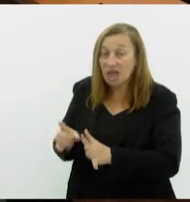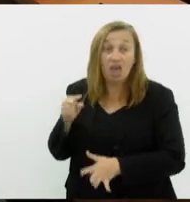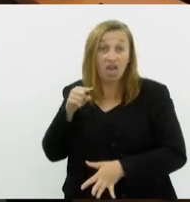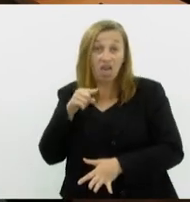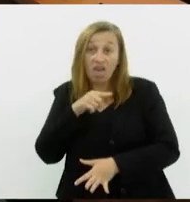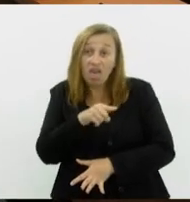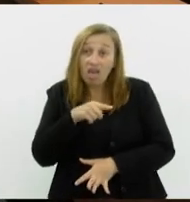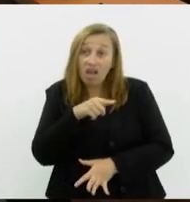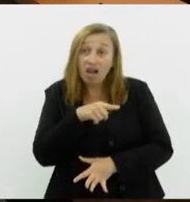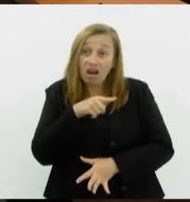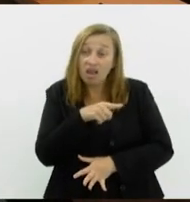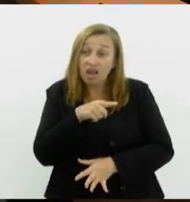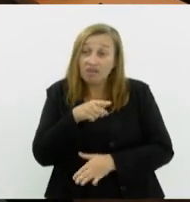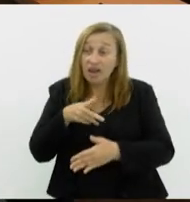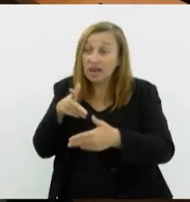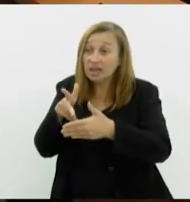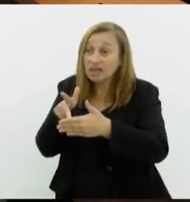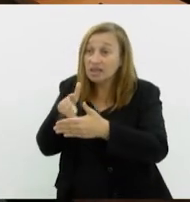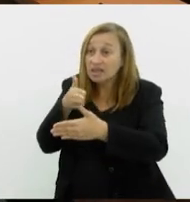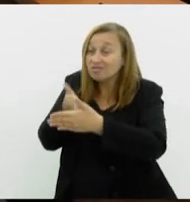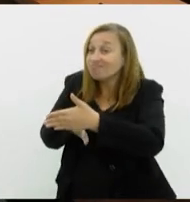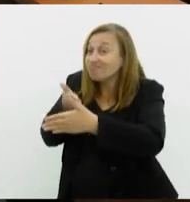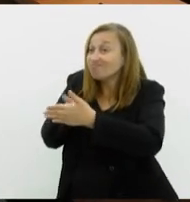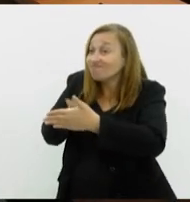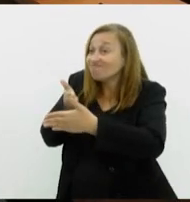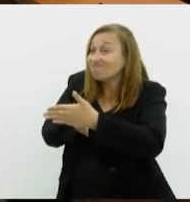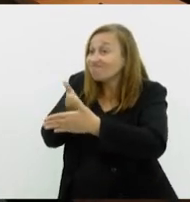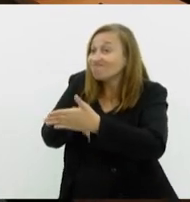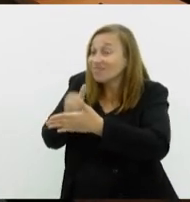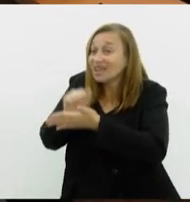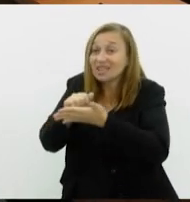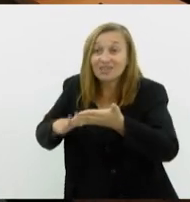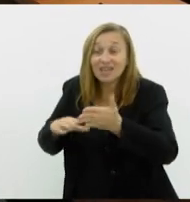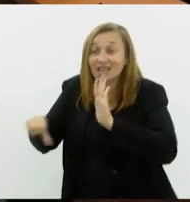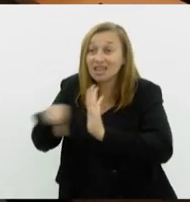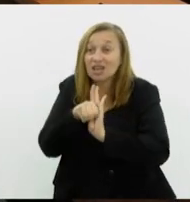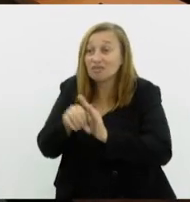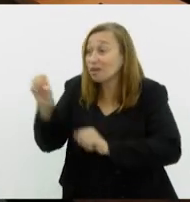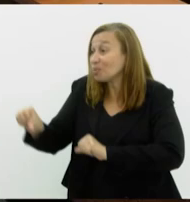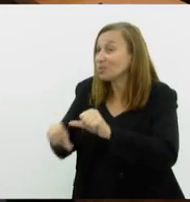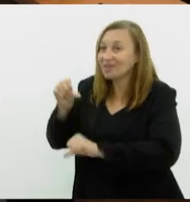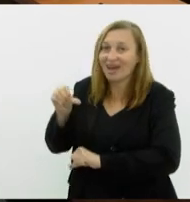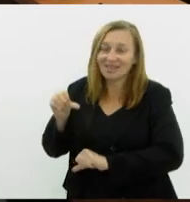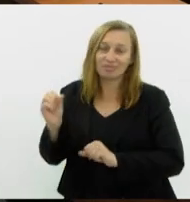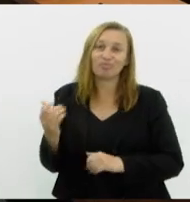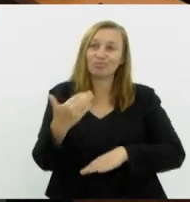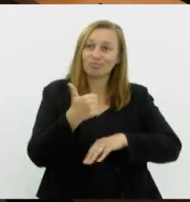ficar restrito na sua atividade criminosa. Vai mudar de ramo.